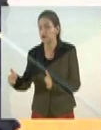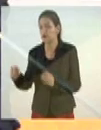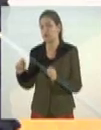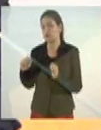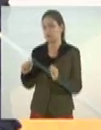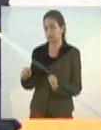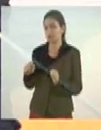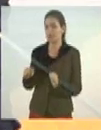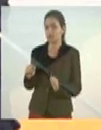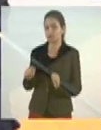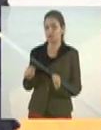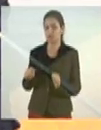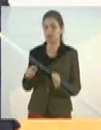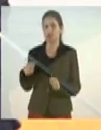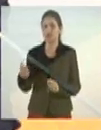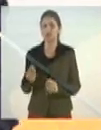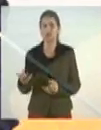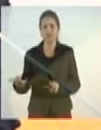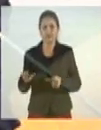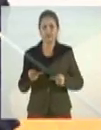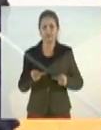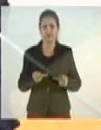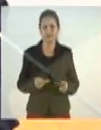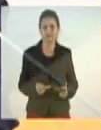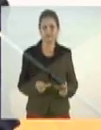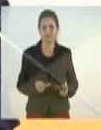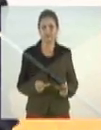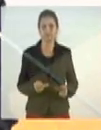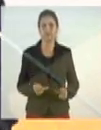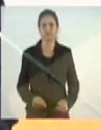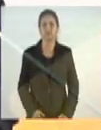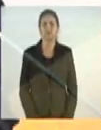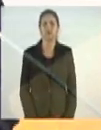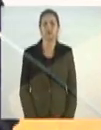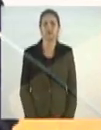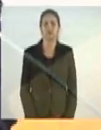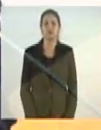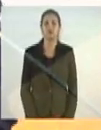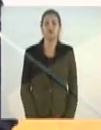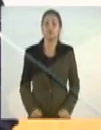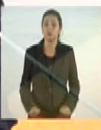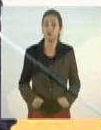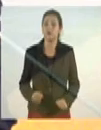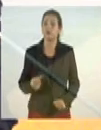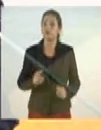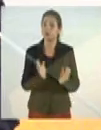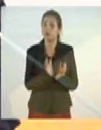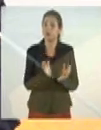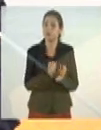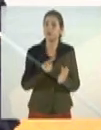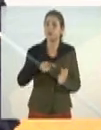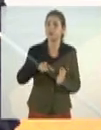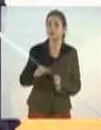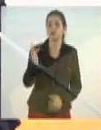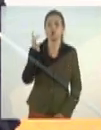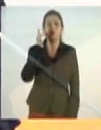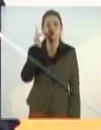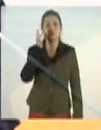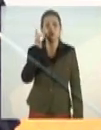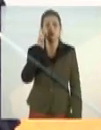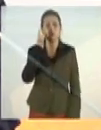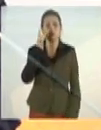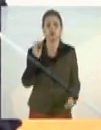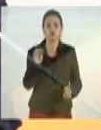parte eh dessa comissão e de ir até o governador do Estado evidentemente com aessência do presidente daqui dessa